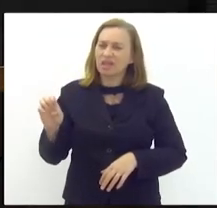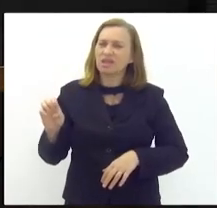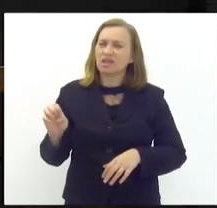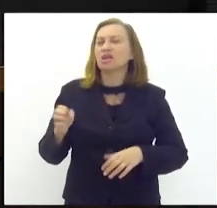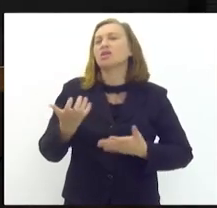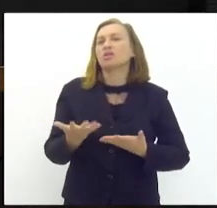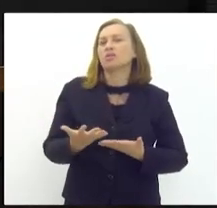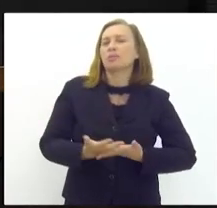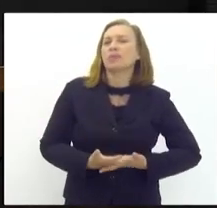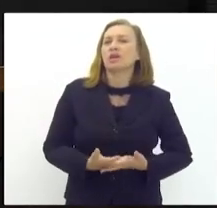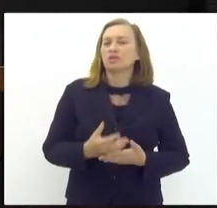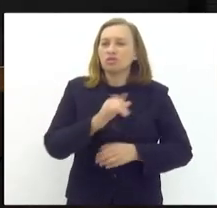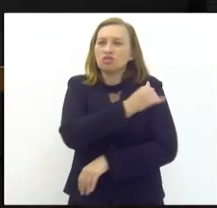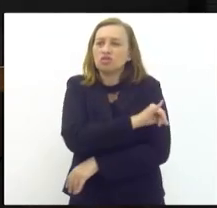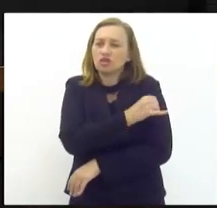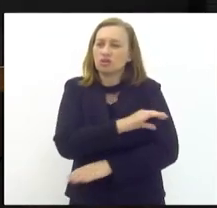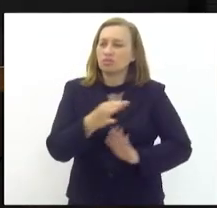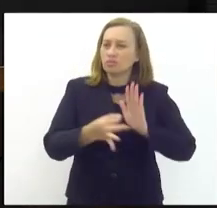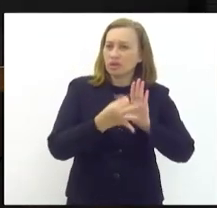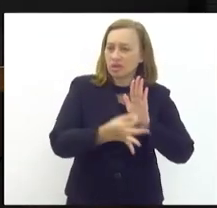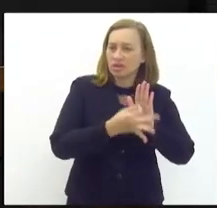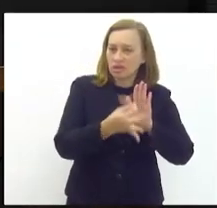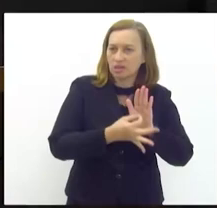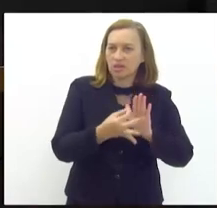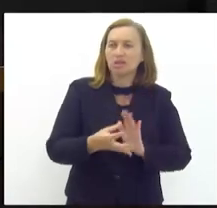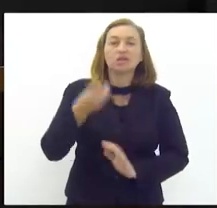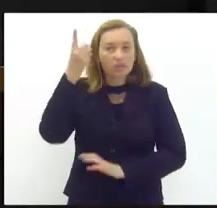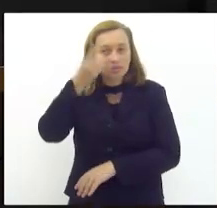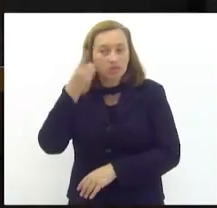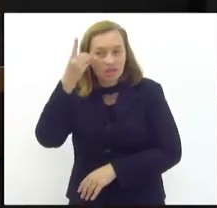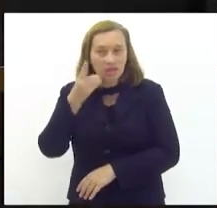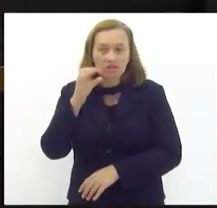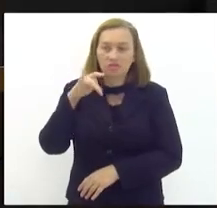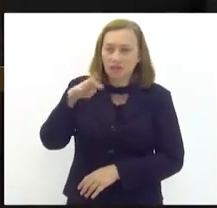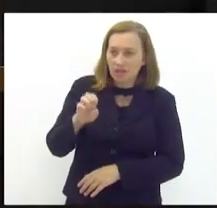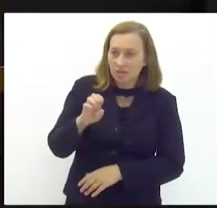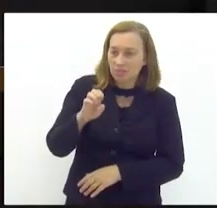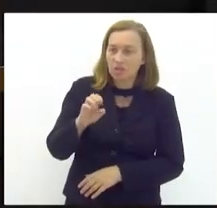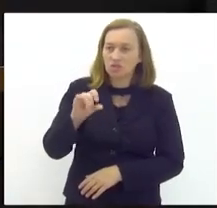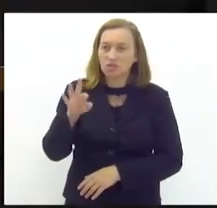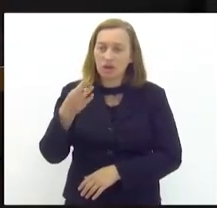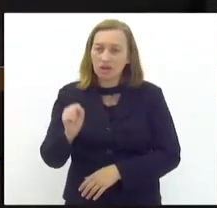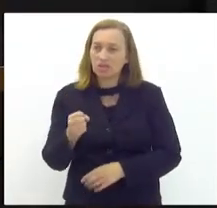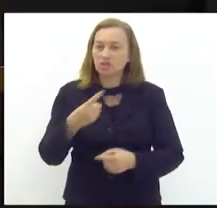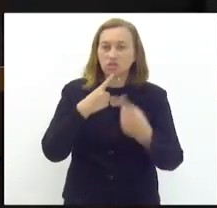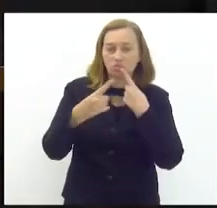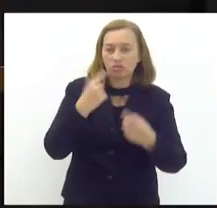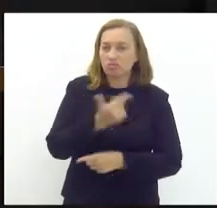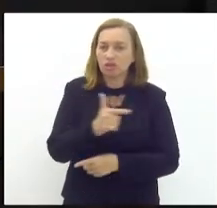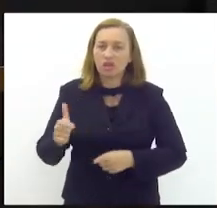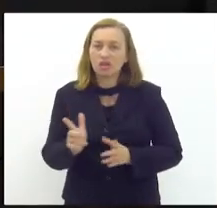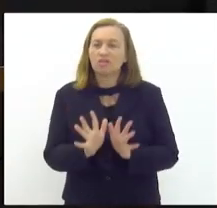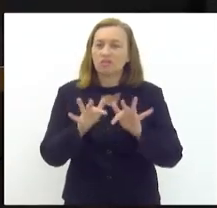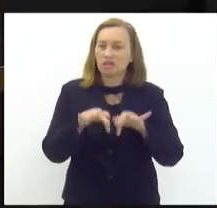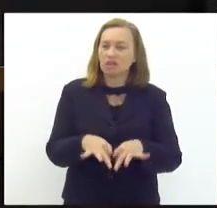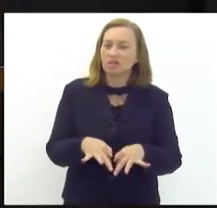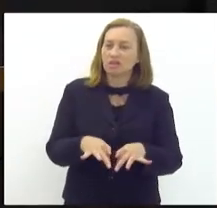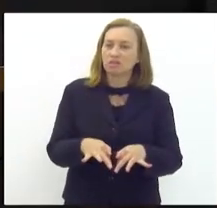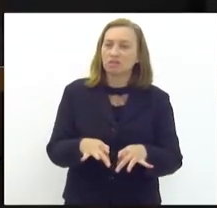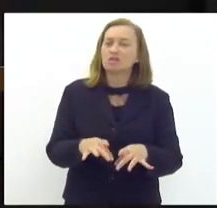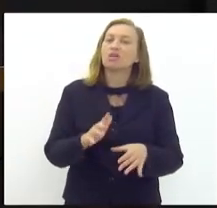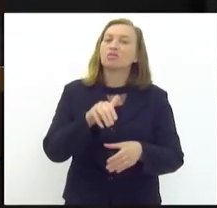favorável relator Deputado Felipe Soares em discussão não havendo quem querer discutir encerrado a discussão